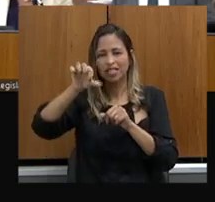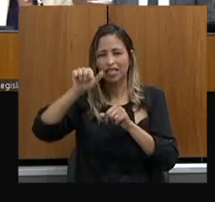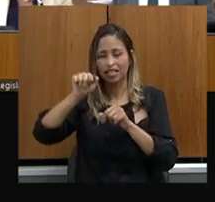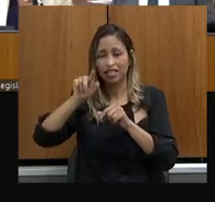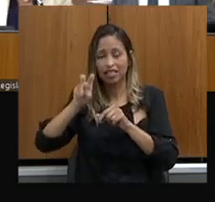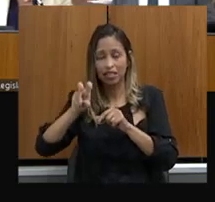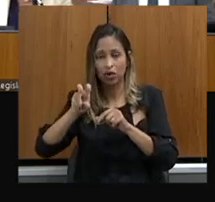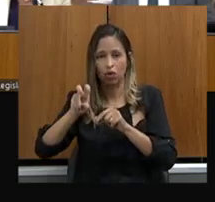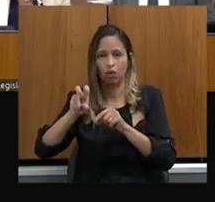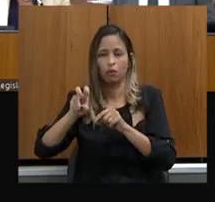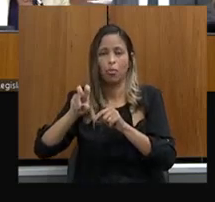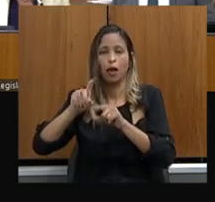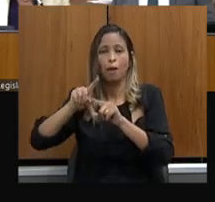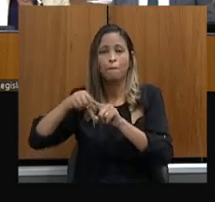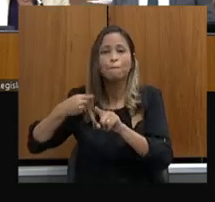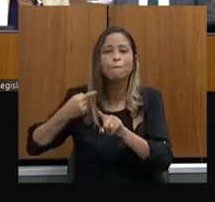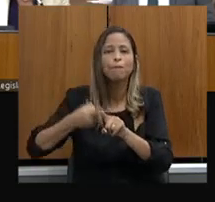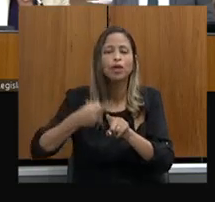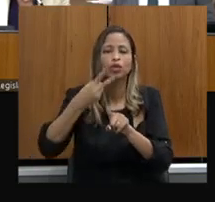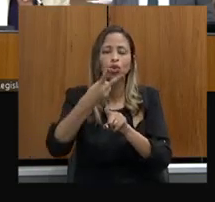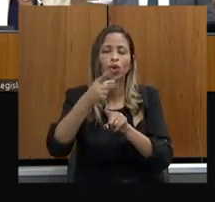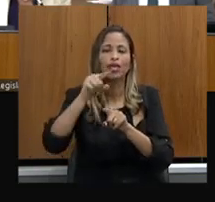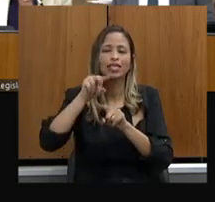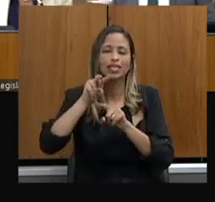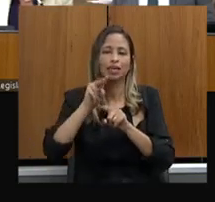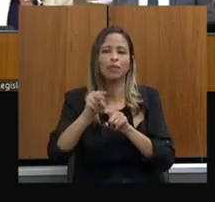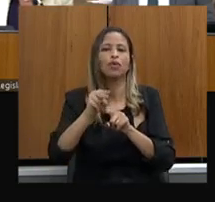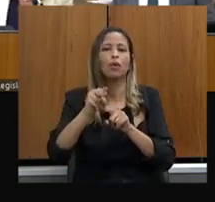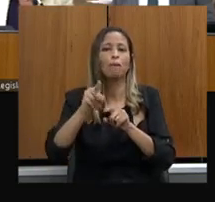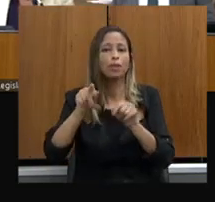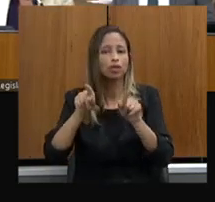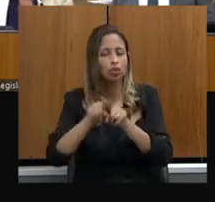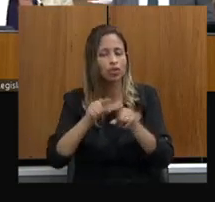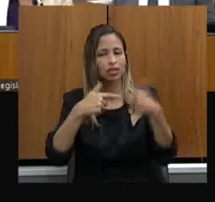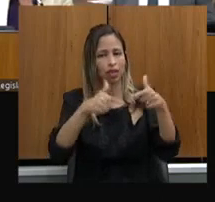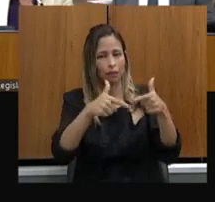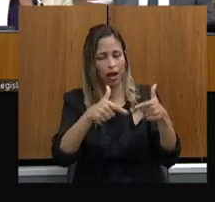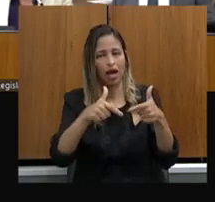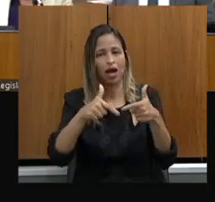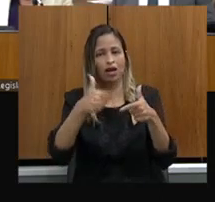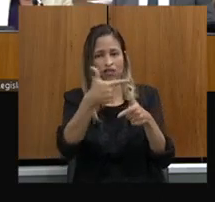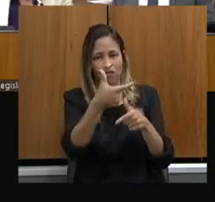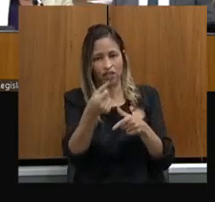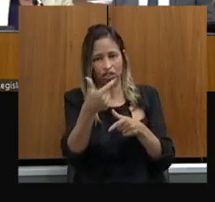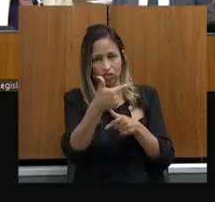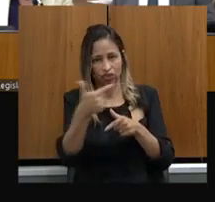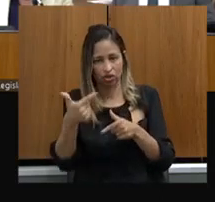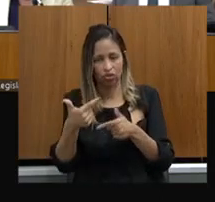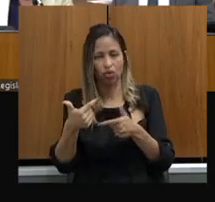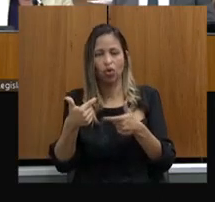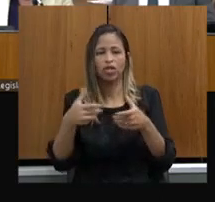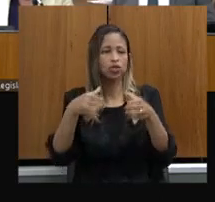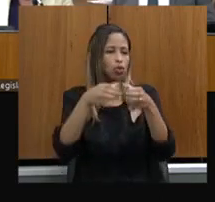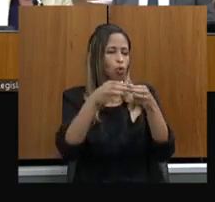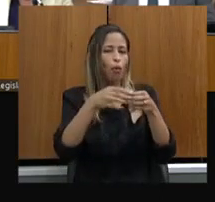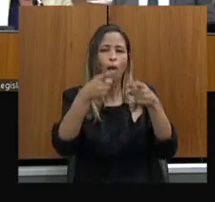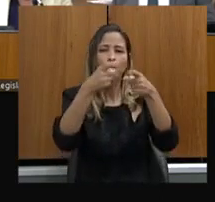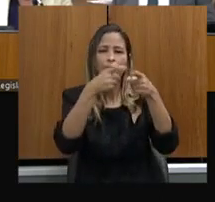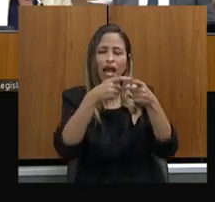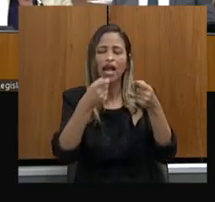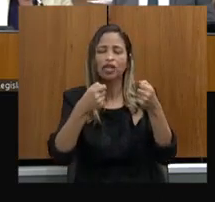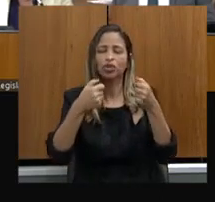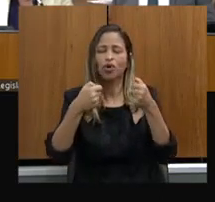credenciados para 2135 credenciados no ano de 2022 entre clínicas e consultórios médicos